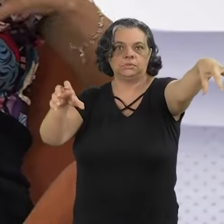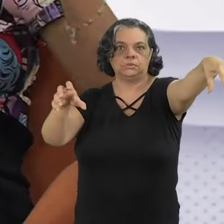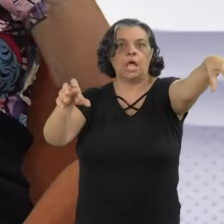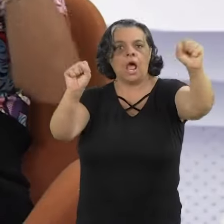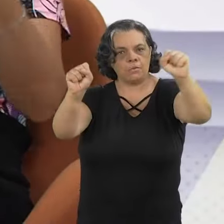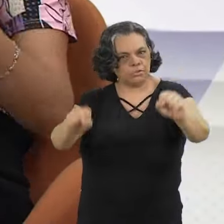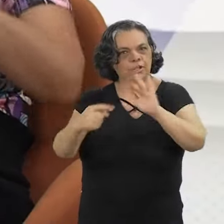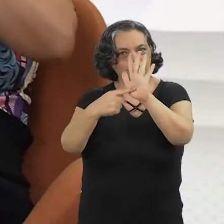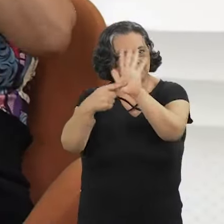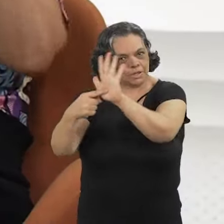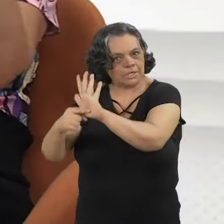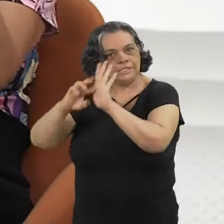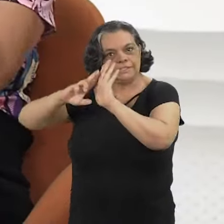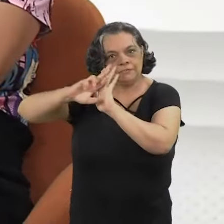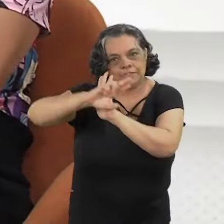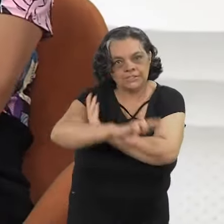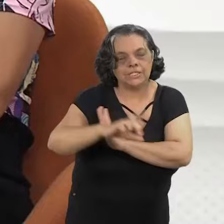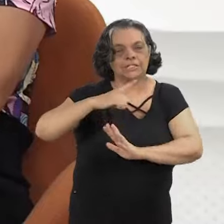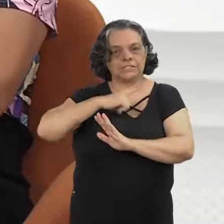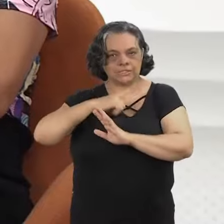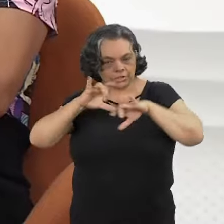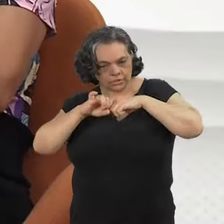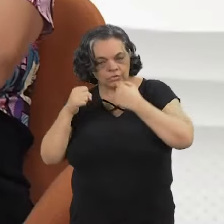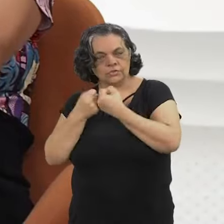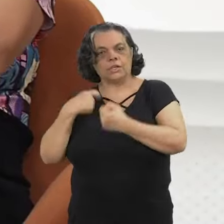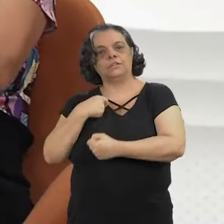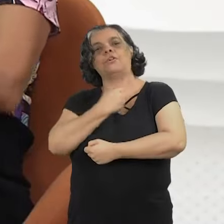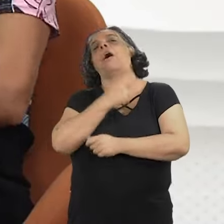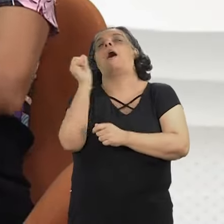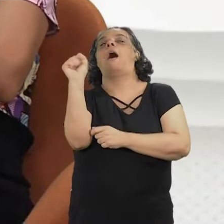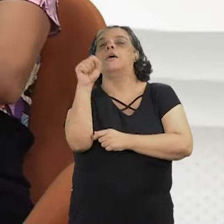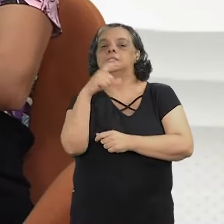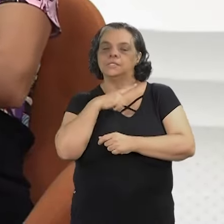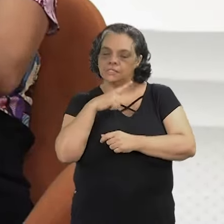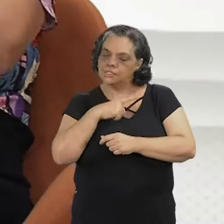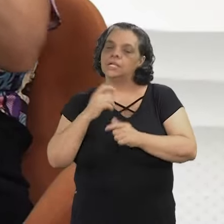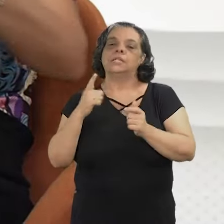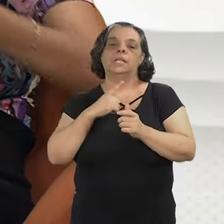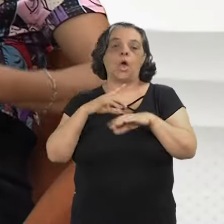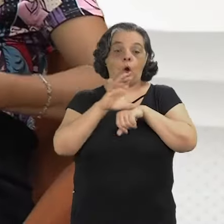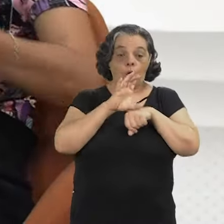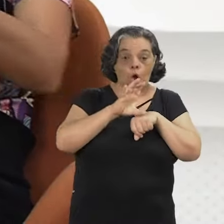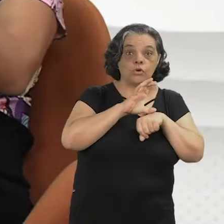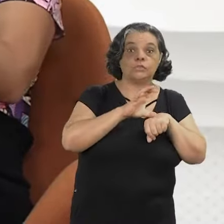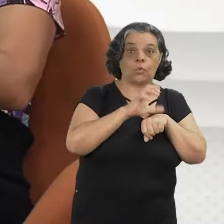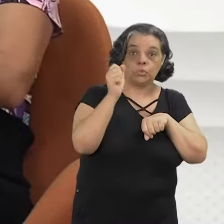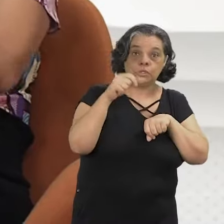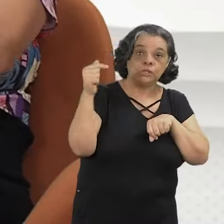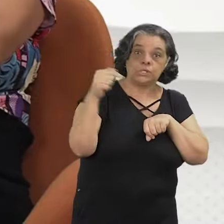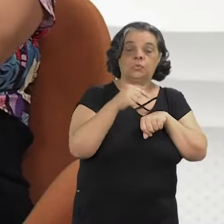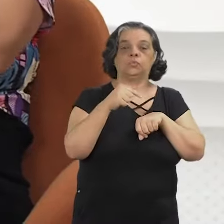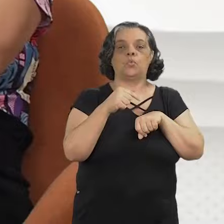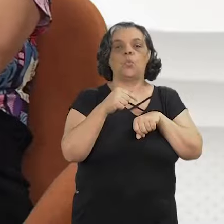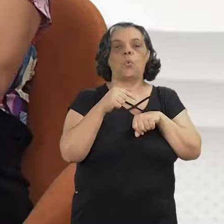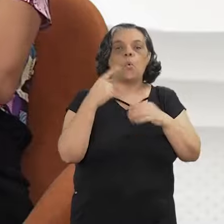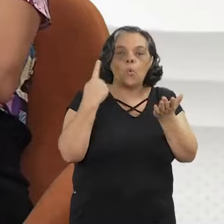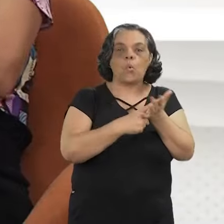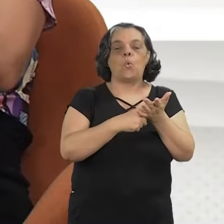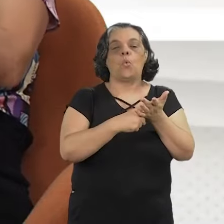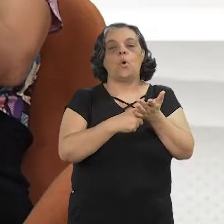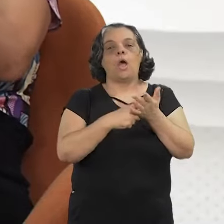e a gente pudesse apresentar a diversidade que é a nossa sociedade Aí sim teríamos a constituição sendo eh